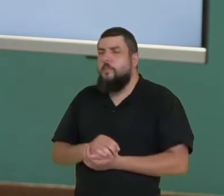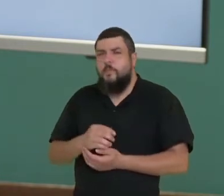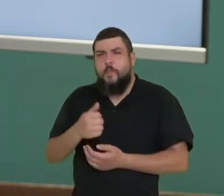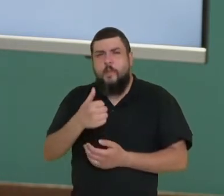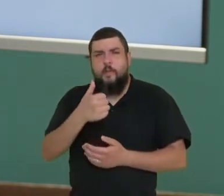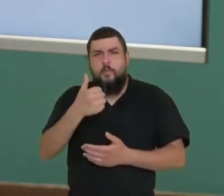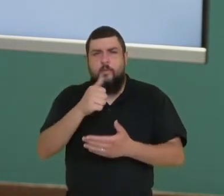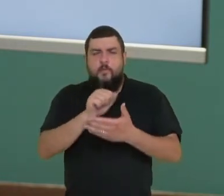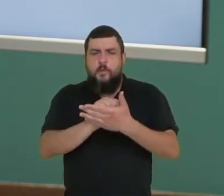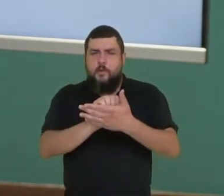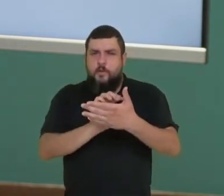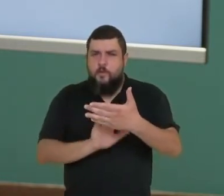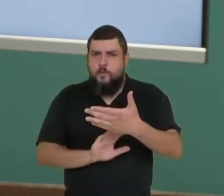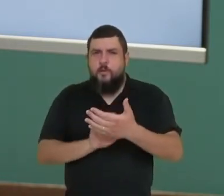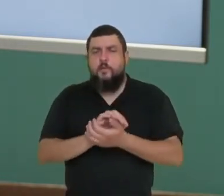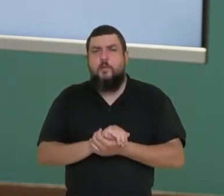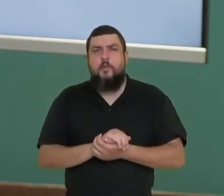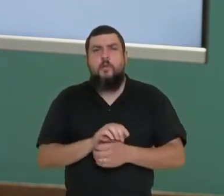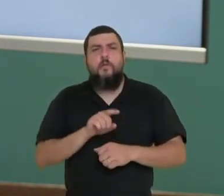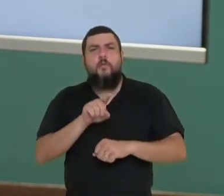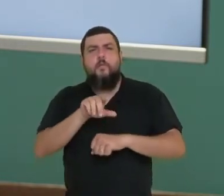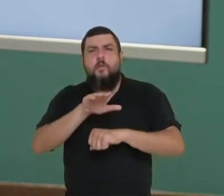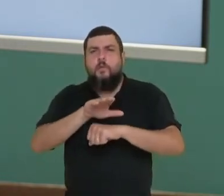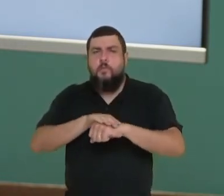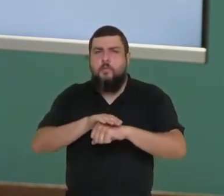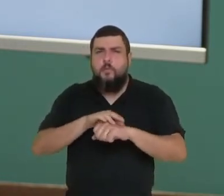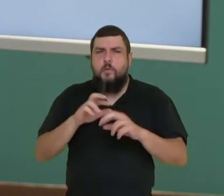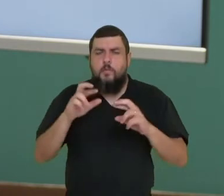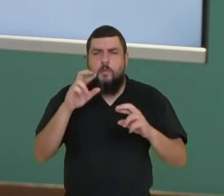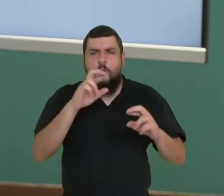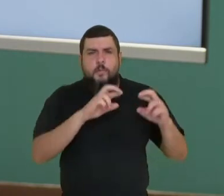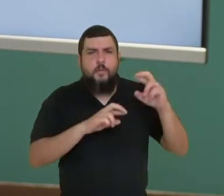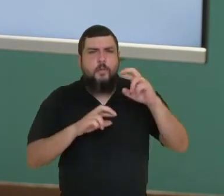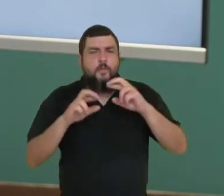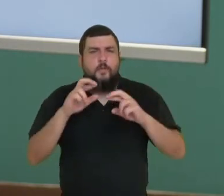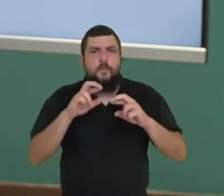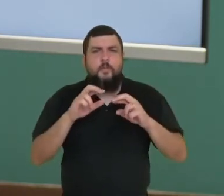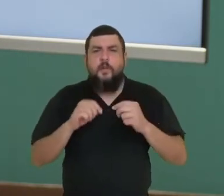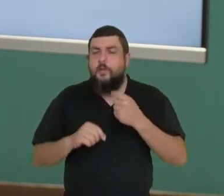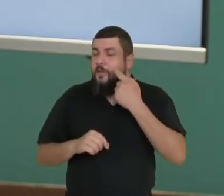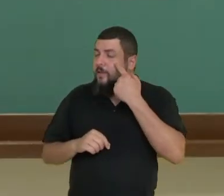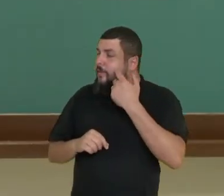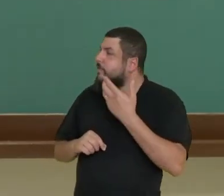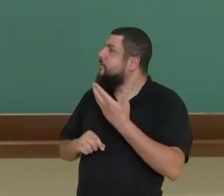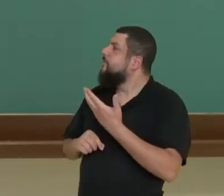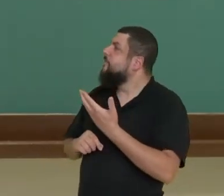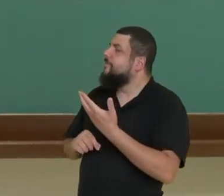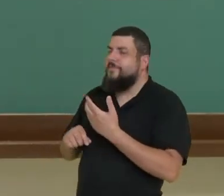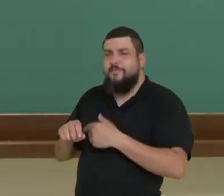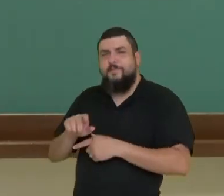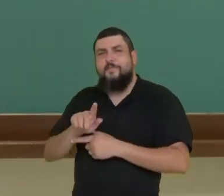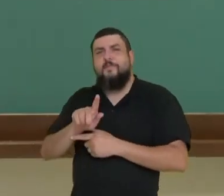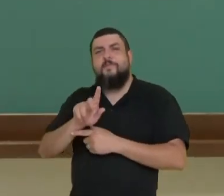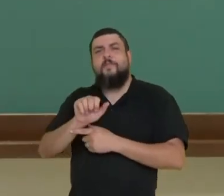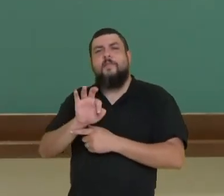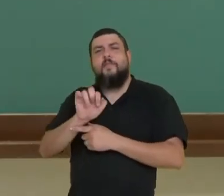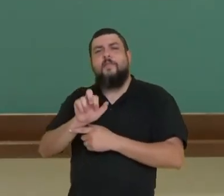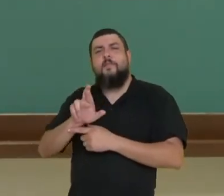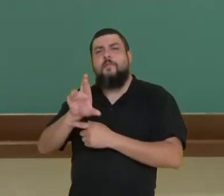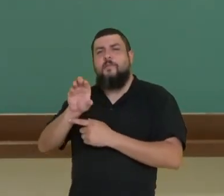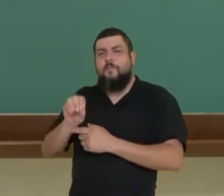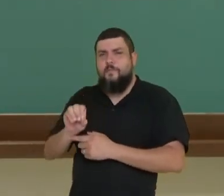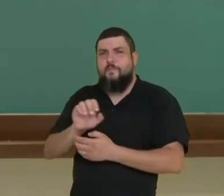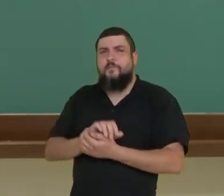Precisam analisar aqui, ó, quem vem nos visitar? O gaturro, né? Nosso personagem da língua espanhola